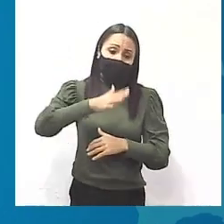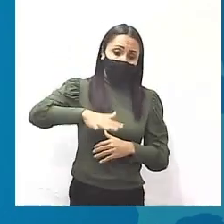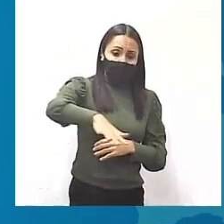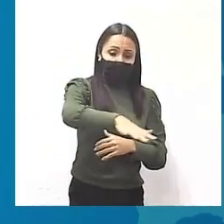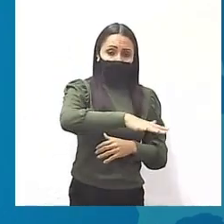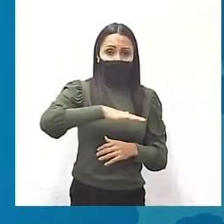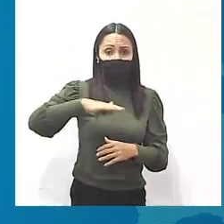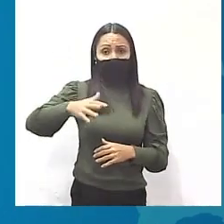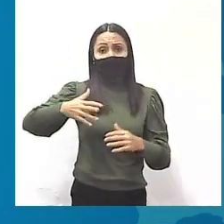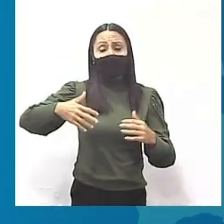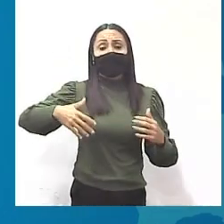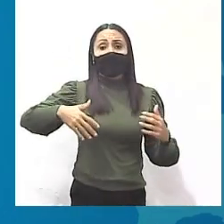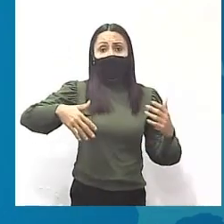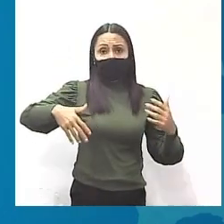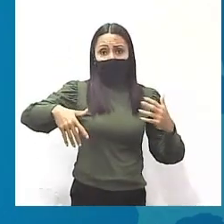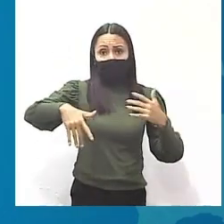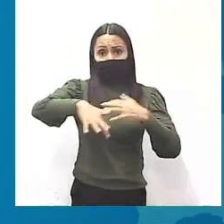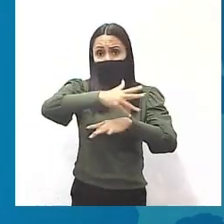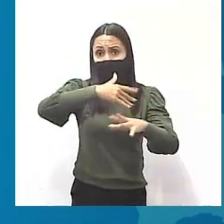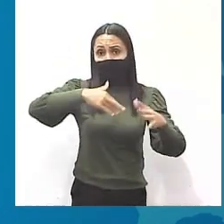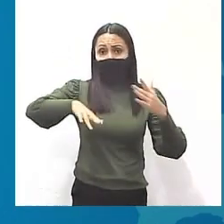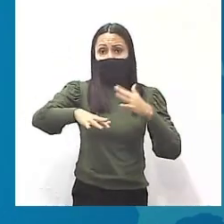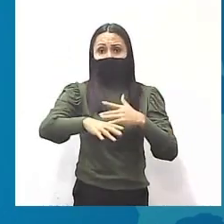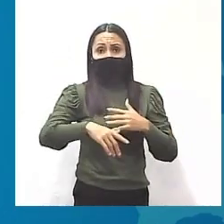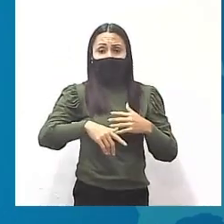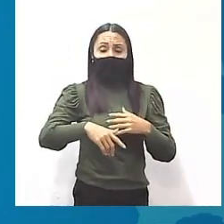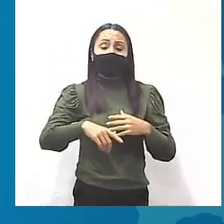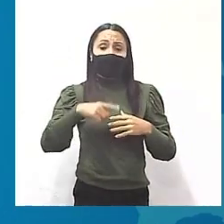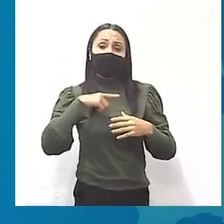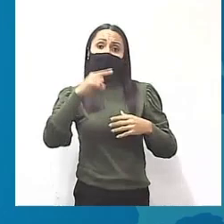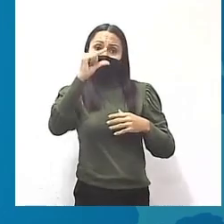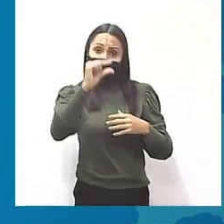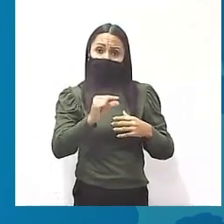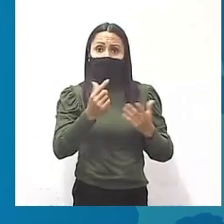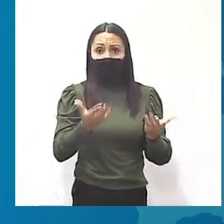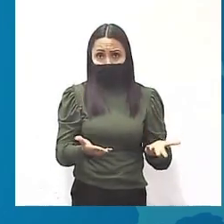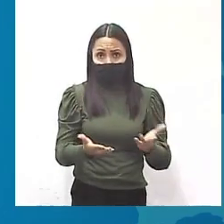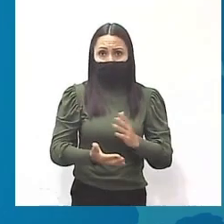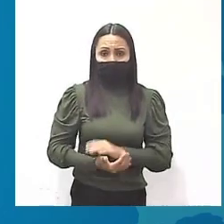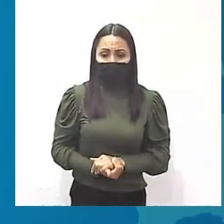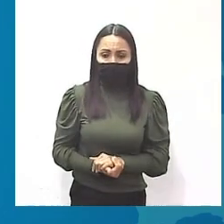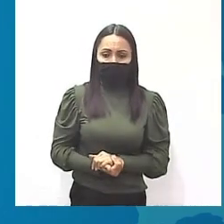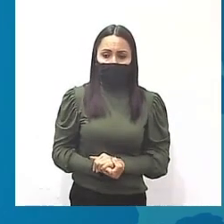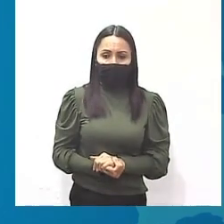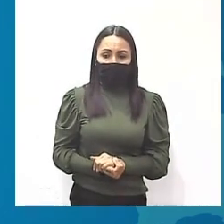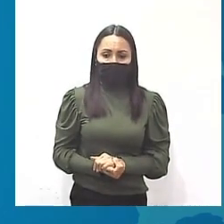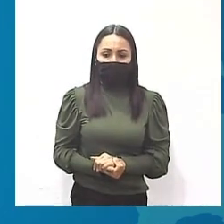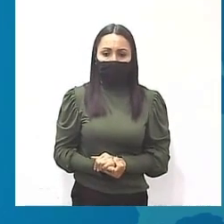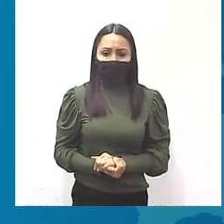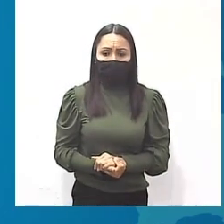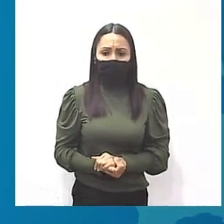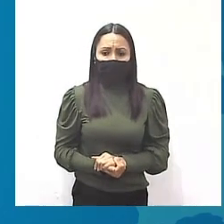nas grandes cidades, né? Que é um fato que vai intensificar ali as ilhas de calor.